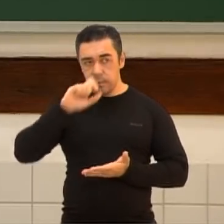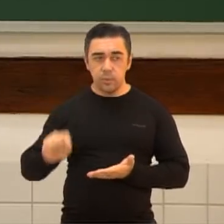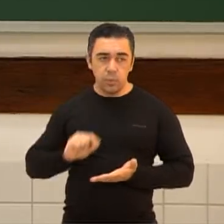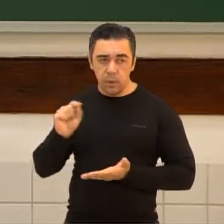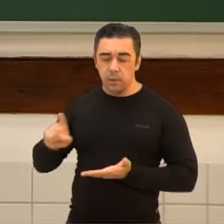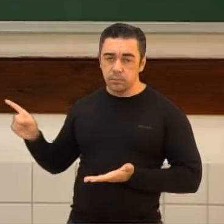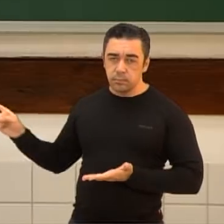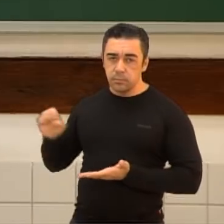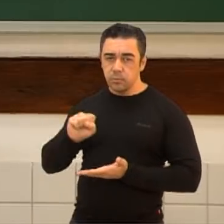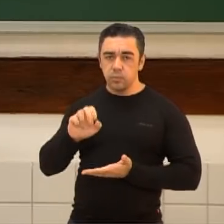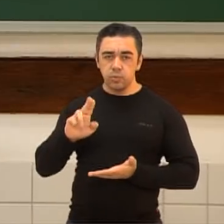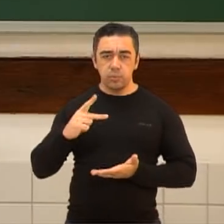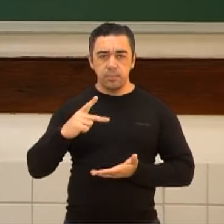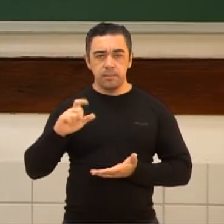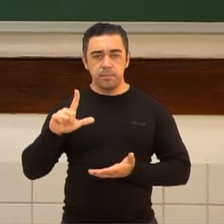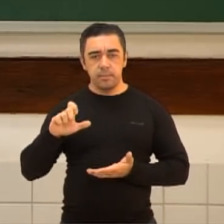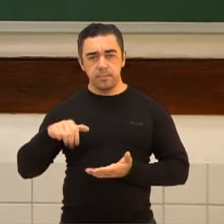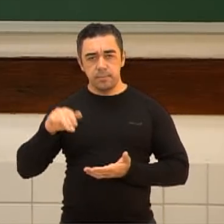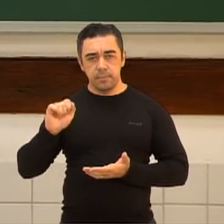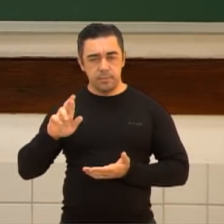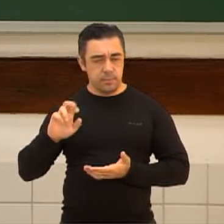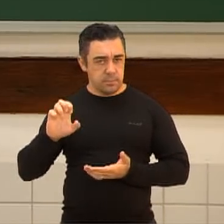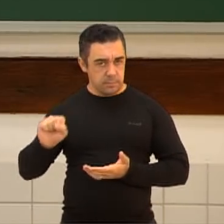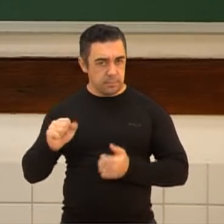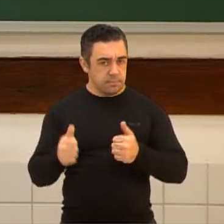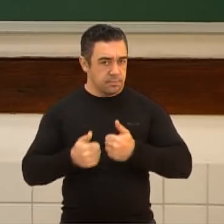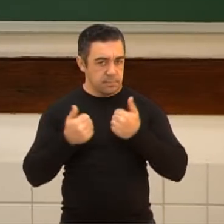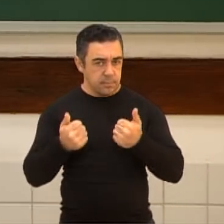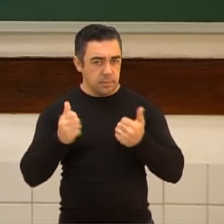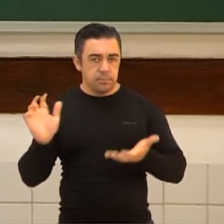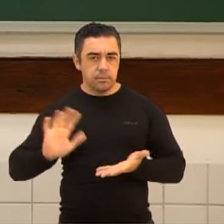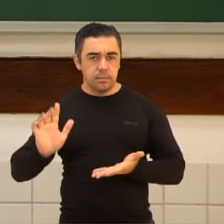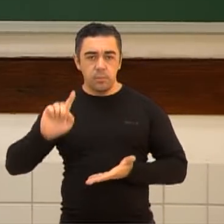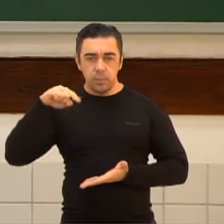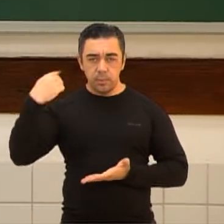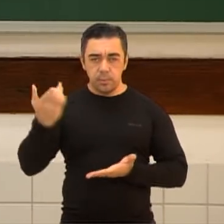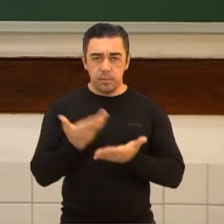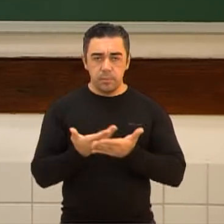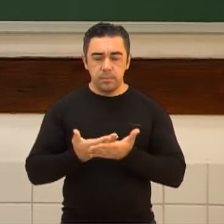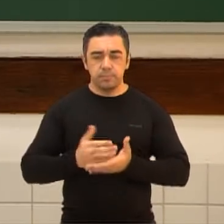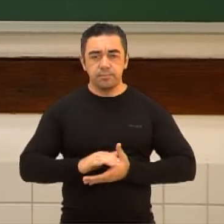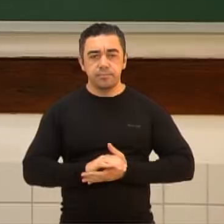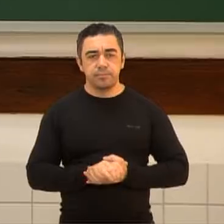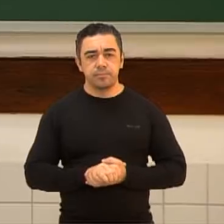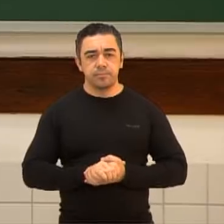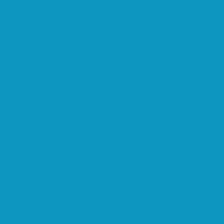ângulos suplementares. Beleza? Até a próxima aula, pessoal!